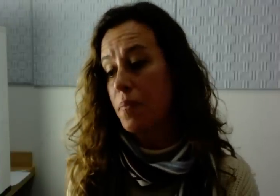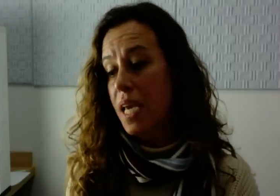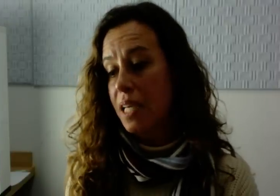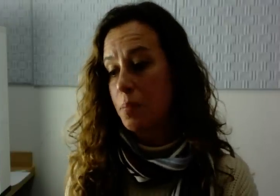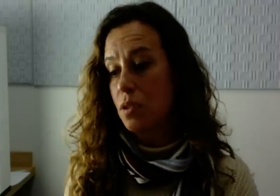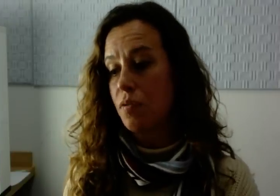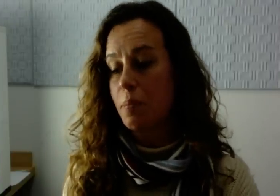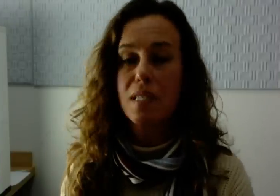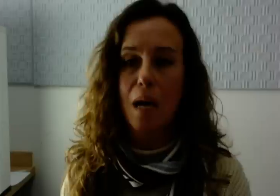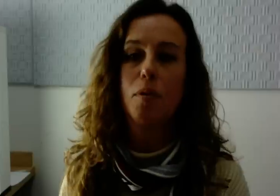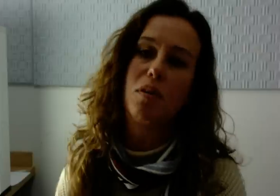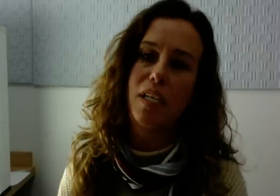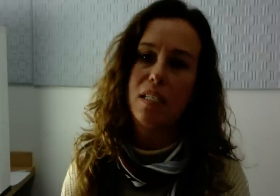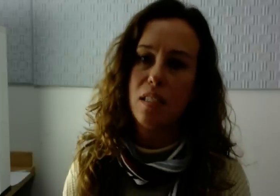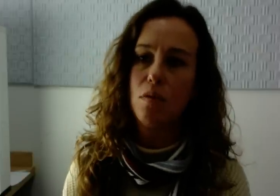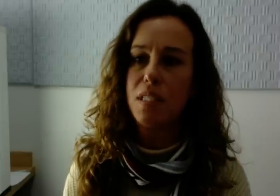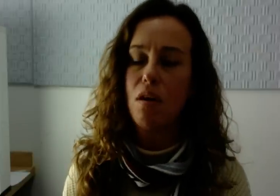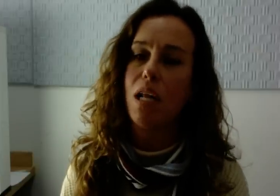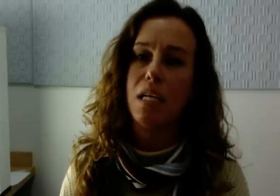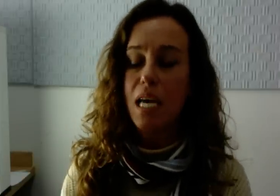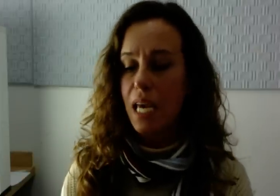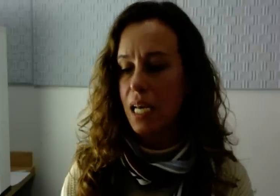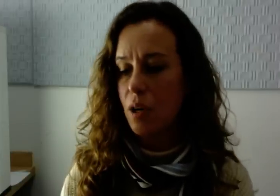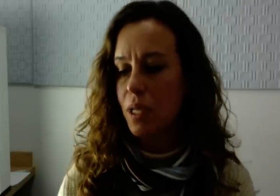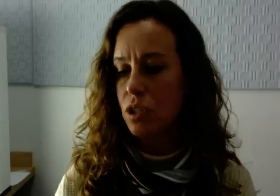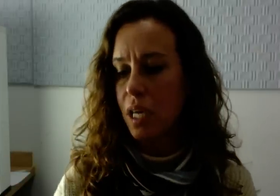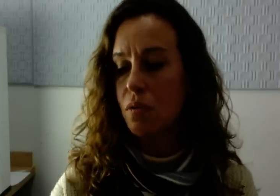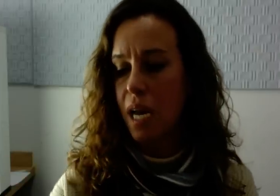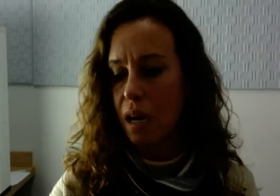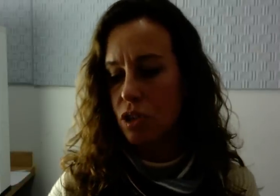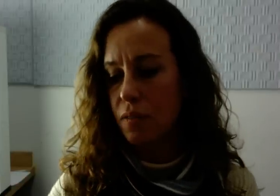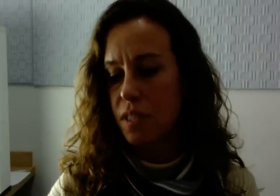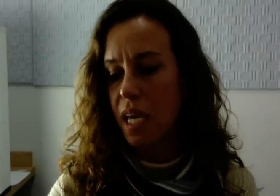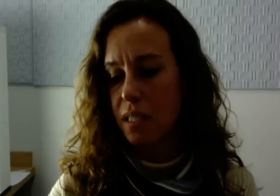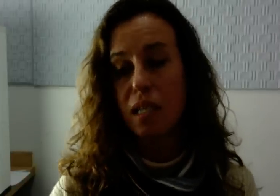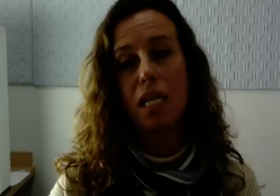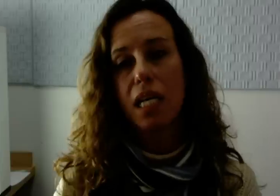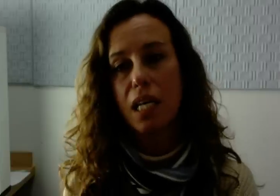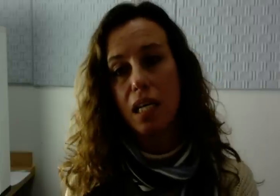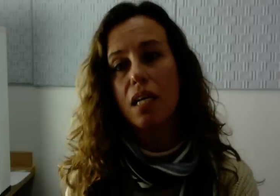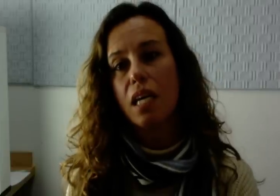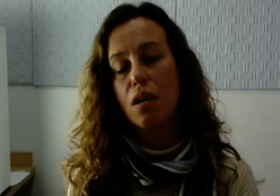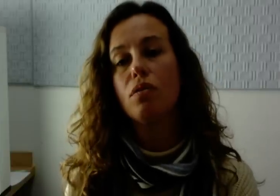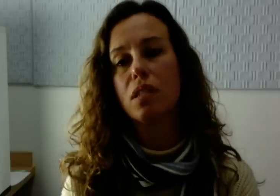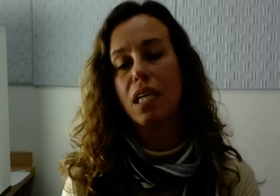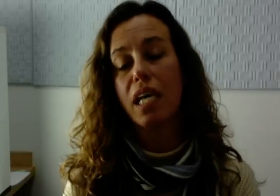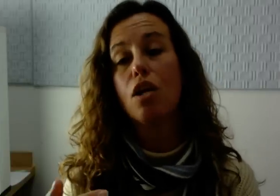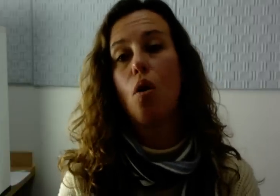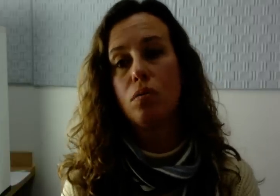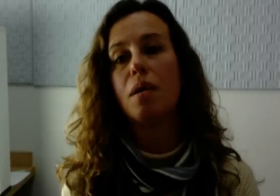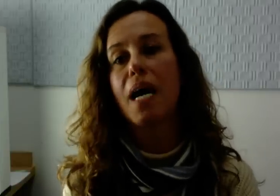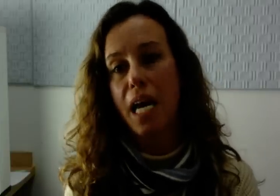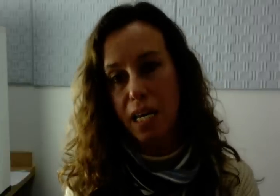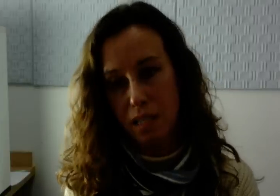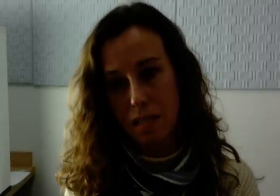espaço essa pessoa vai passar por uma avaliação e vai dizer olha ela realmente tem um grau de deficiência que que que